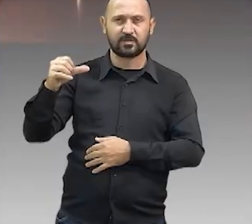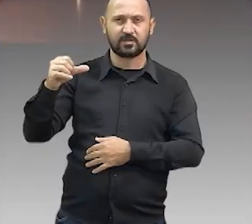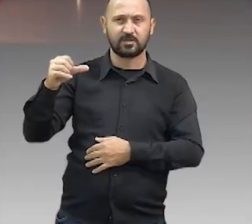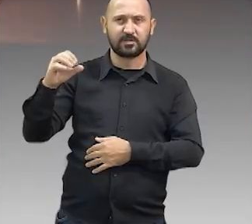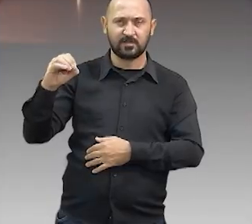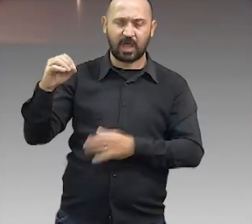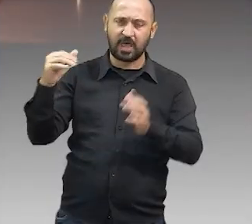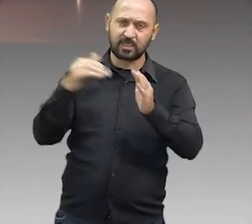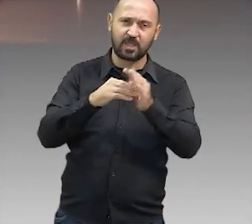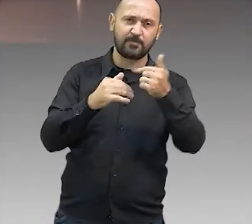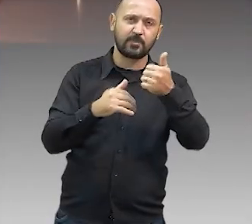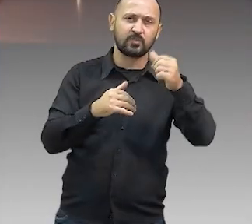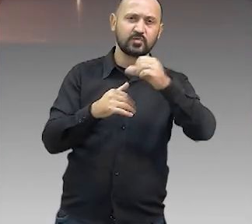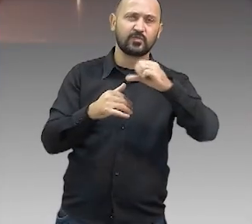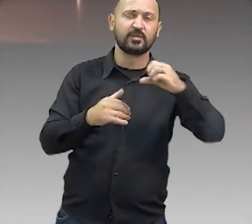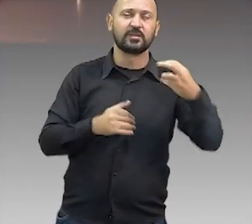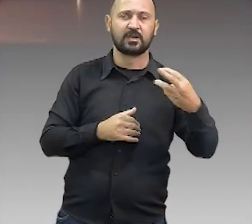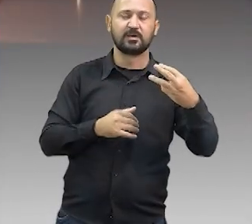93,